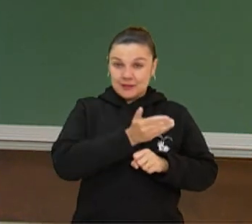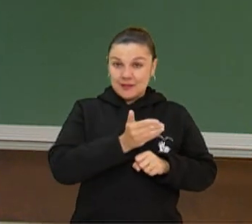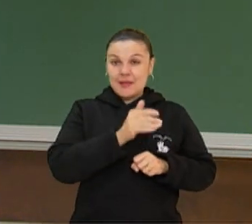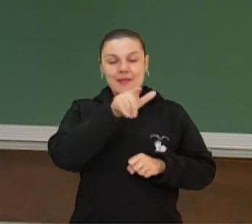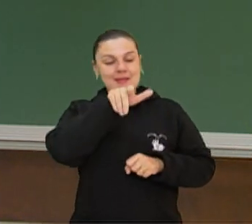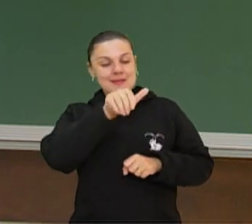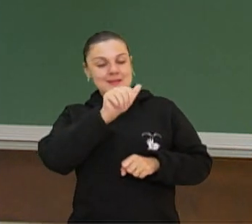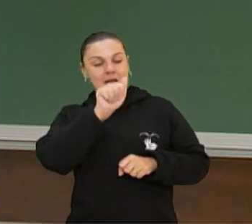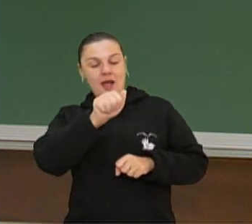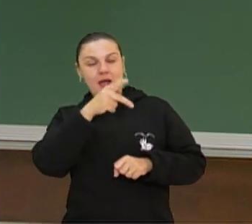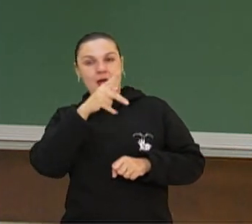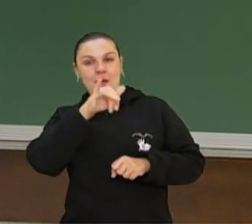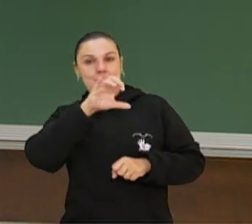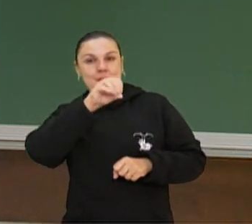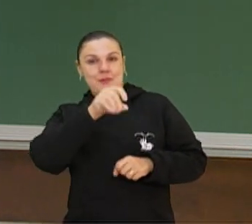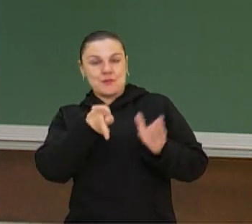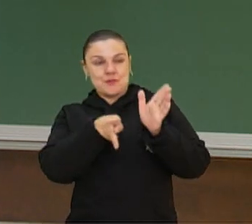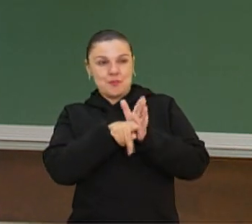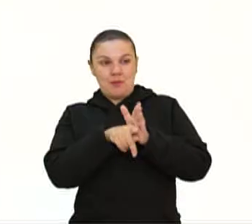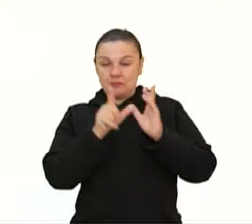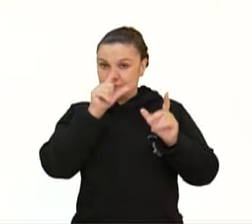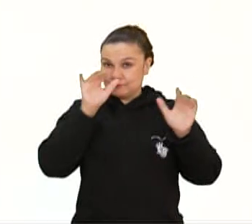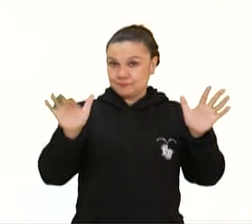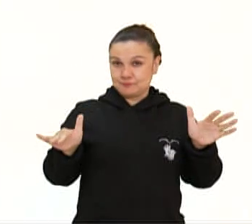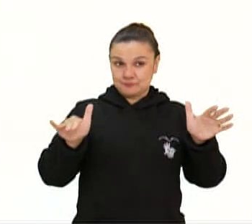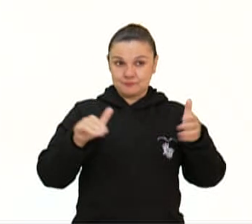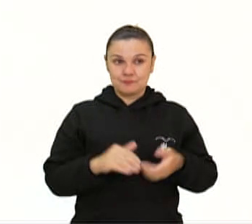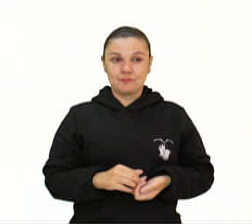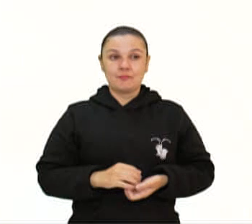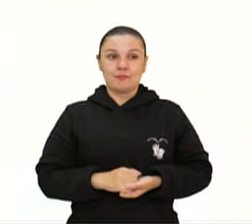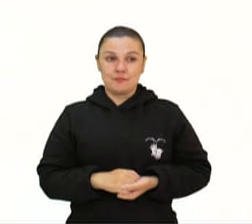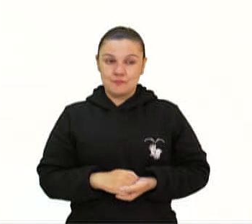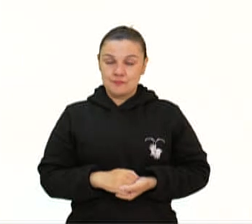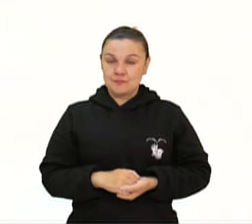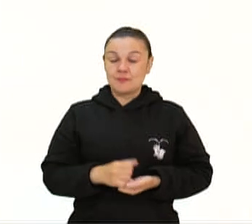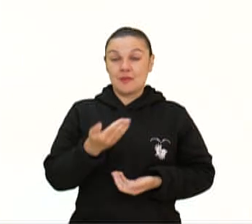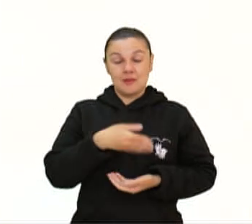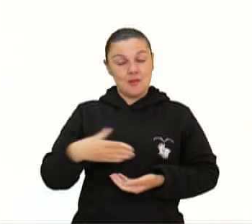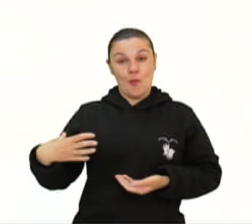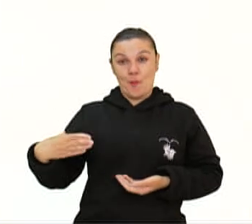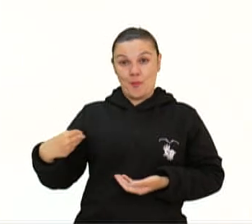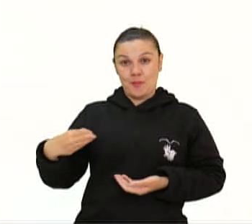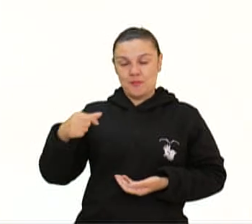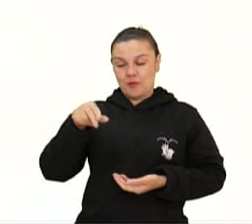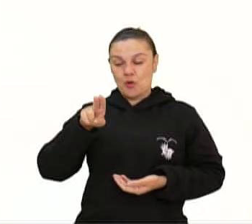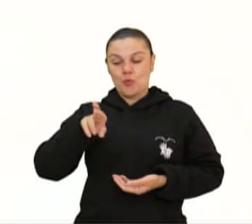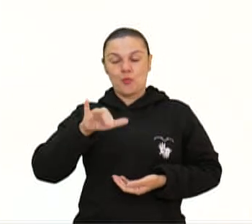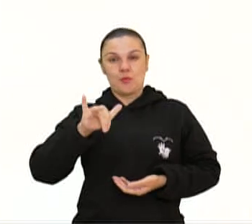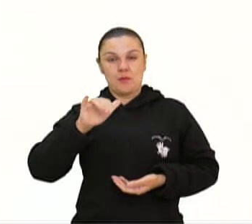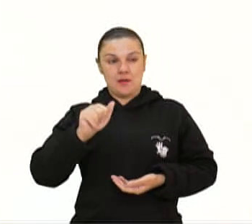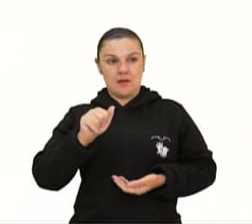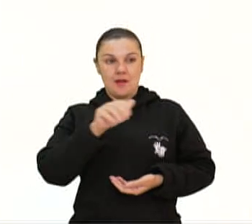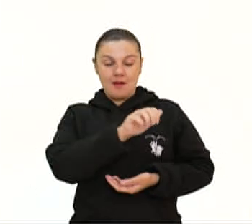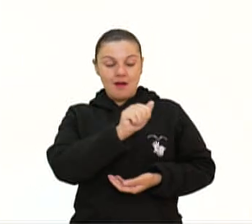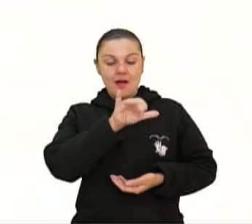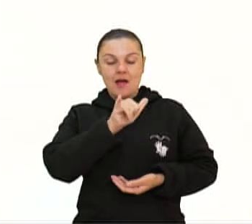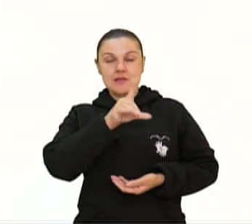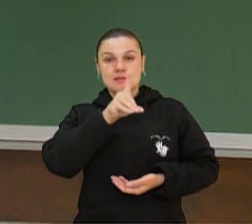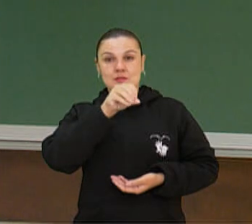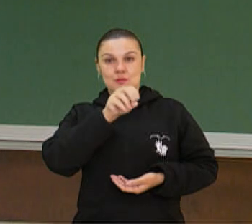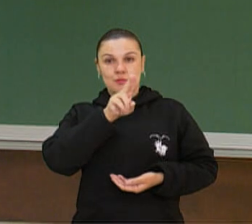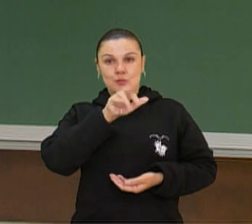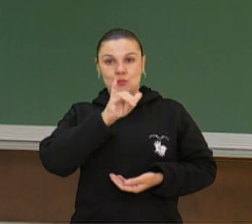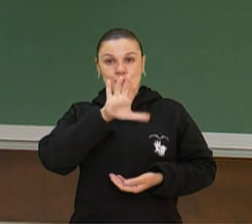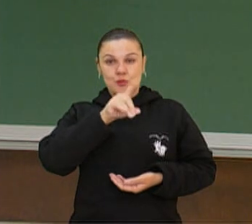aves aqui dentro dessa produção de excretas. Mamíferos, produção de ureia, e ácido úrico produzido pelas aves, aí,